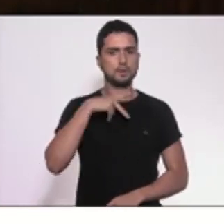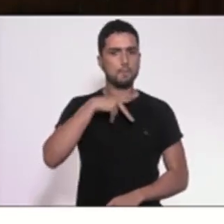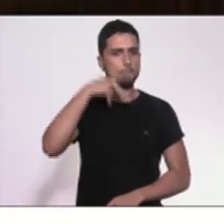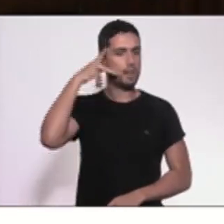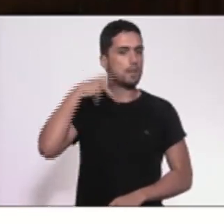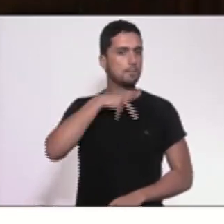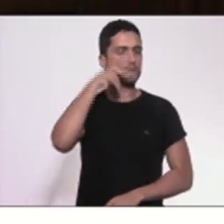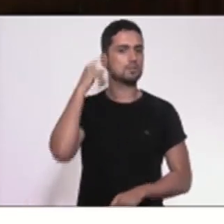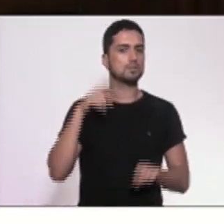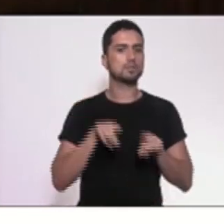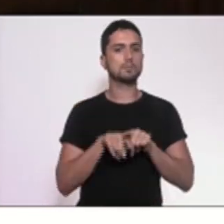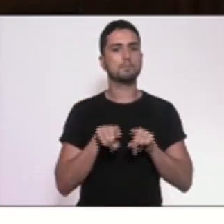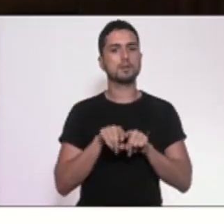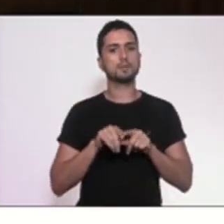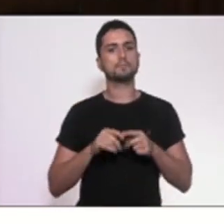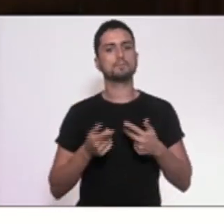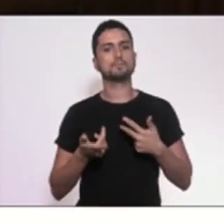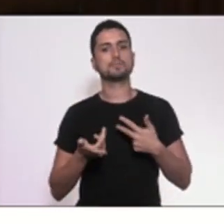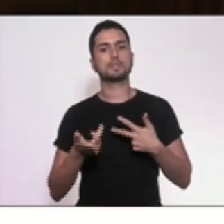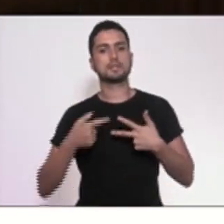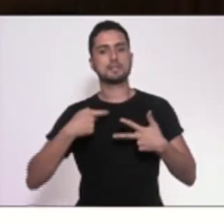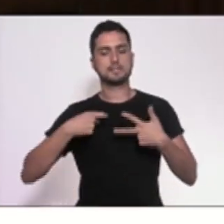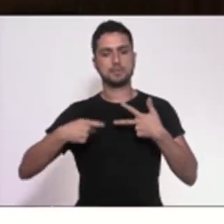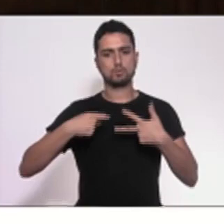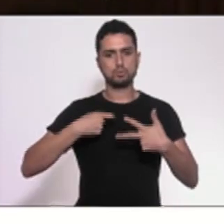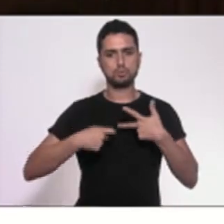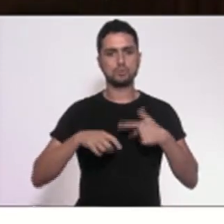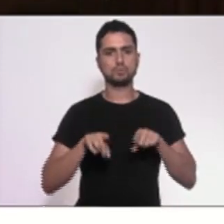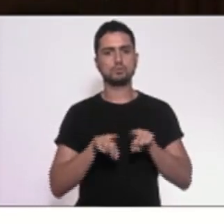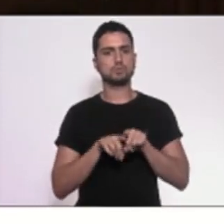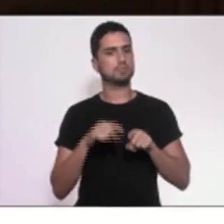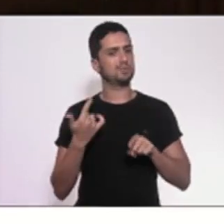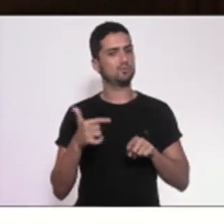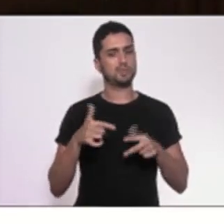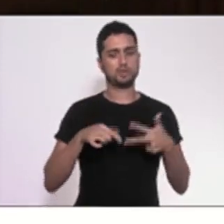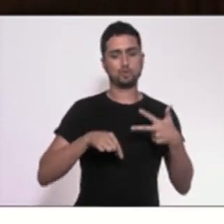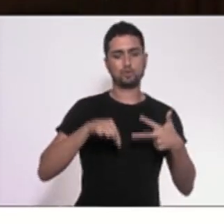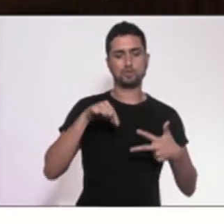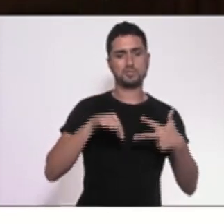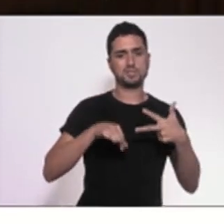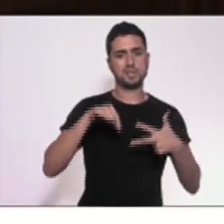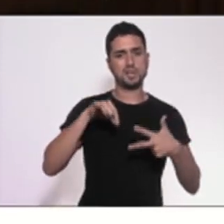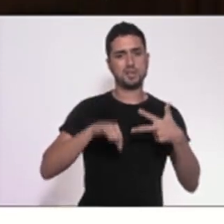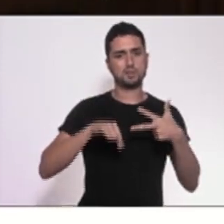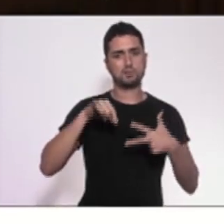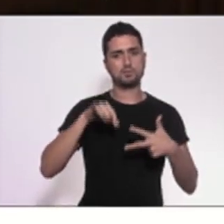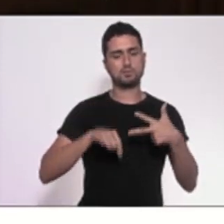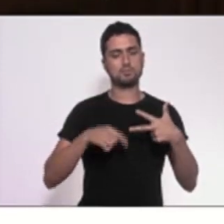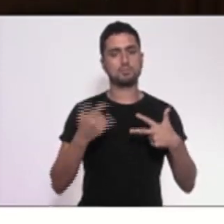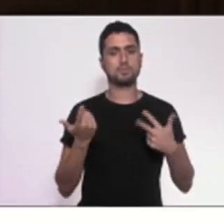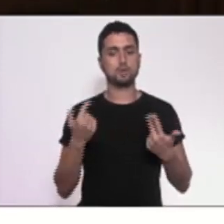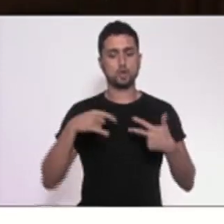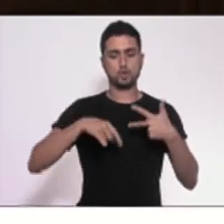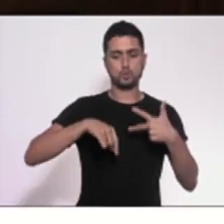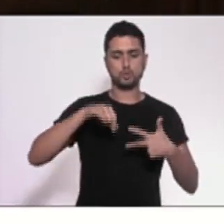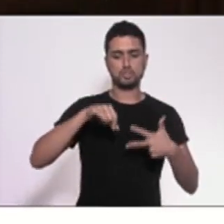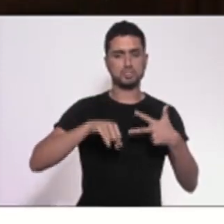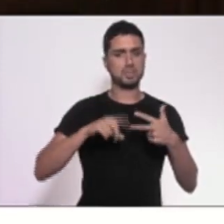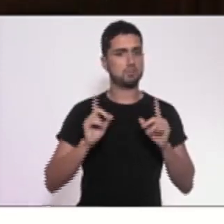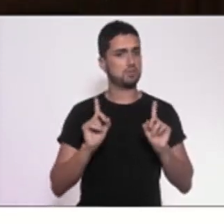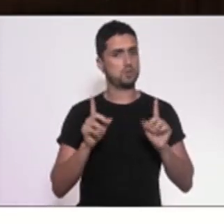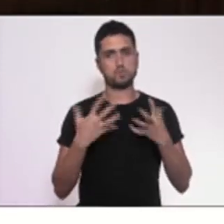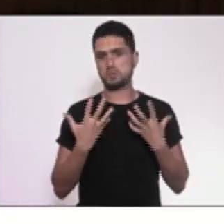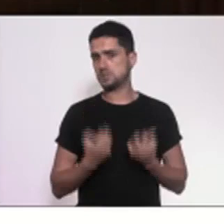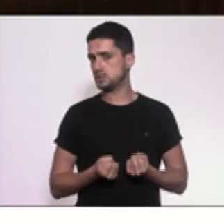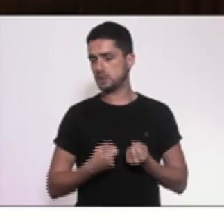poder executivo e não existe no poder judiciário. Um poder judiciário que não aceita nenhum tipo de mecanismo de